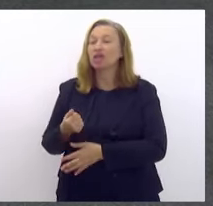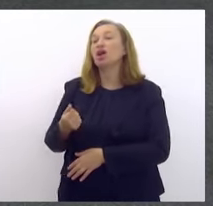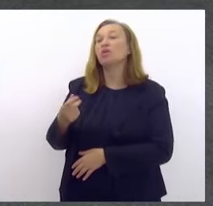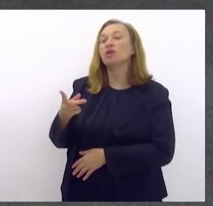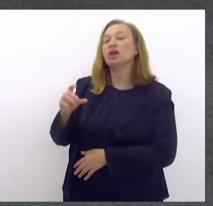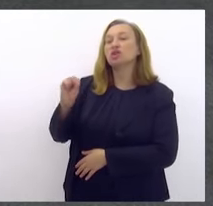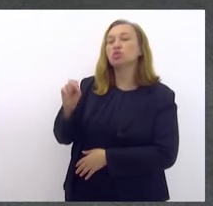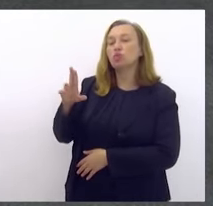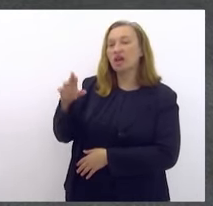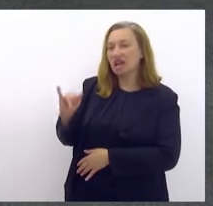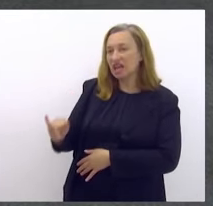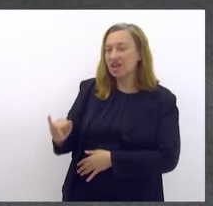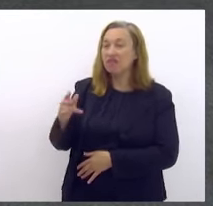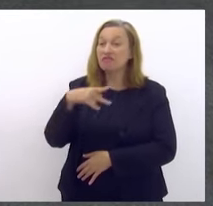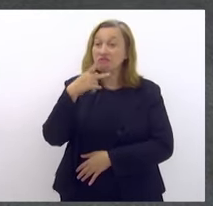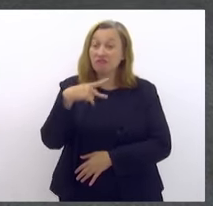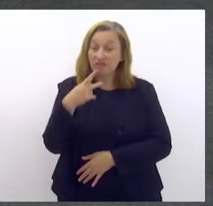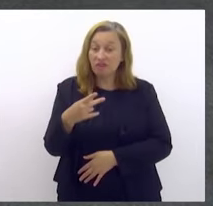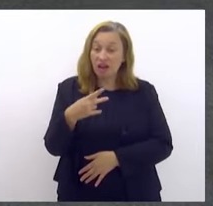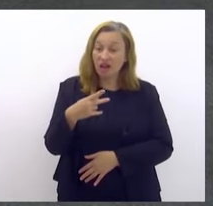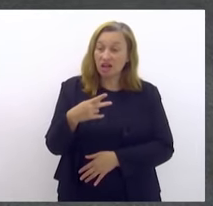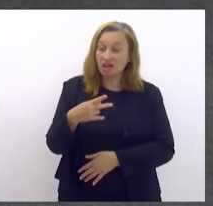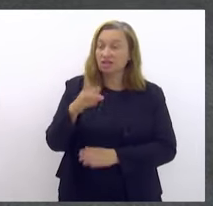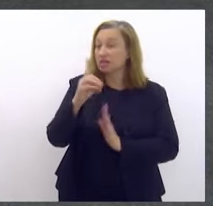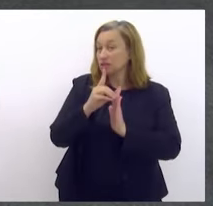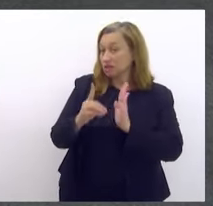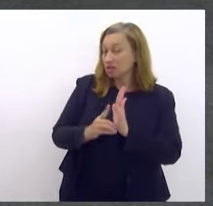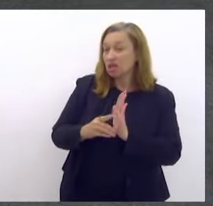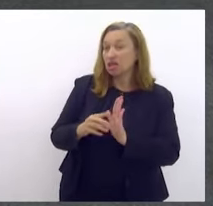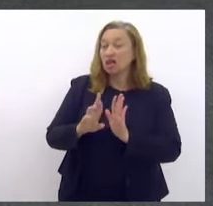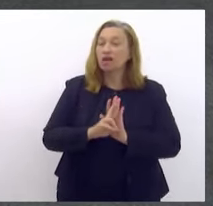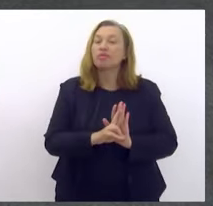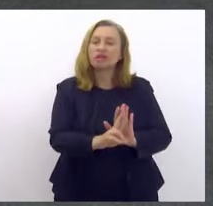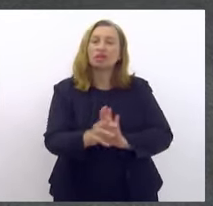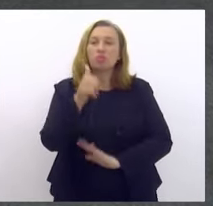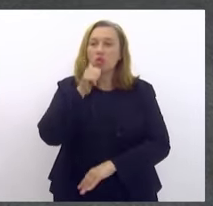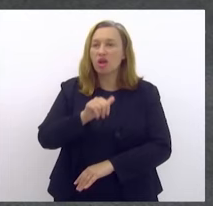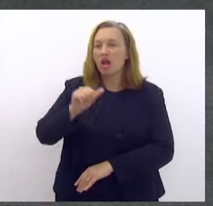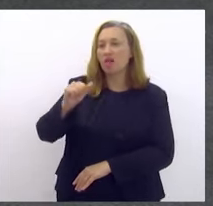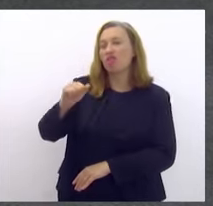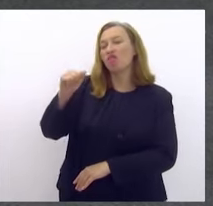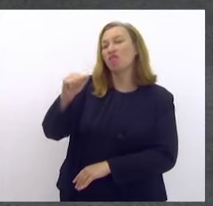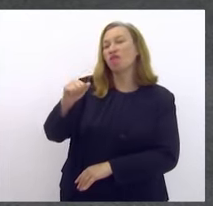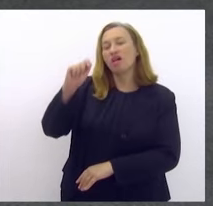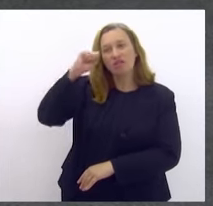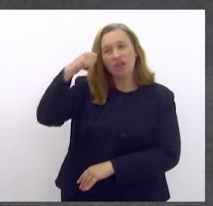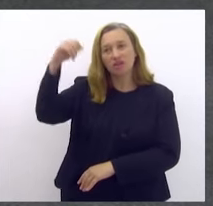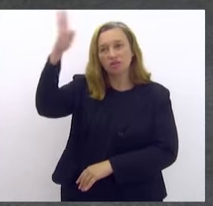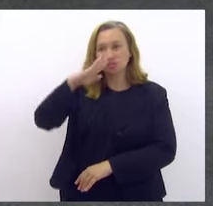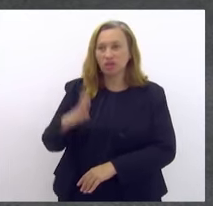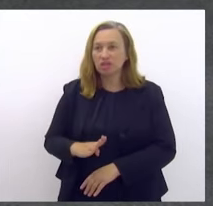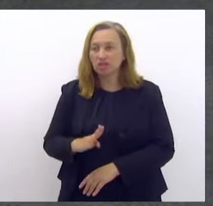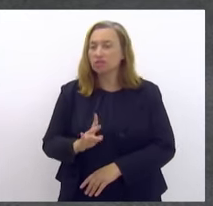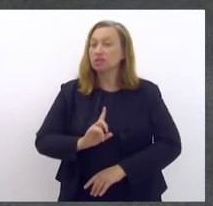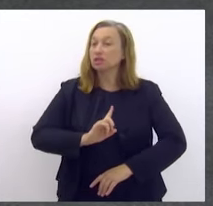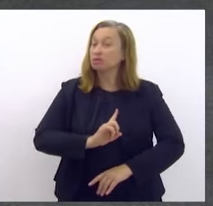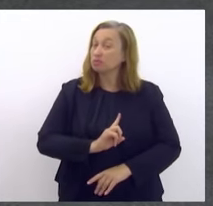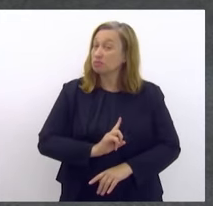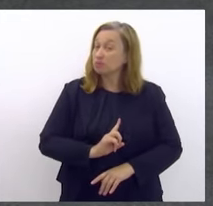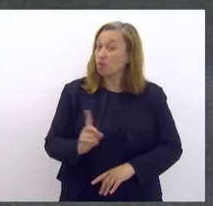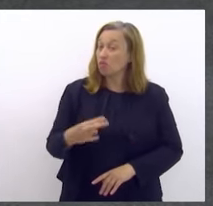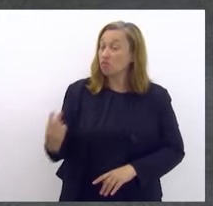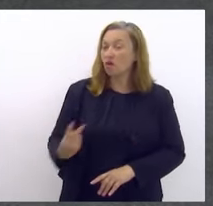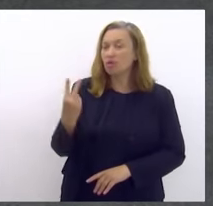de doutorado. É sobre a representação de mulheres negras no Brasil que não são consideradas